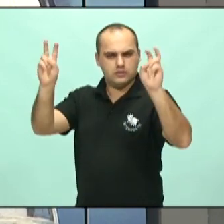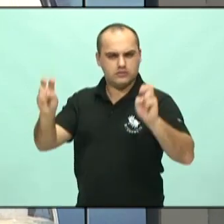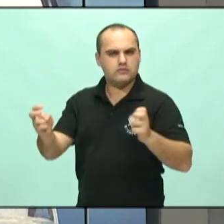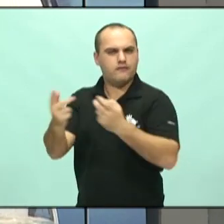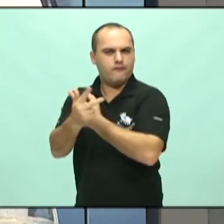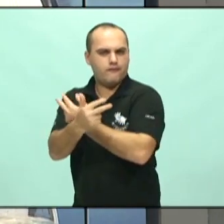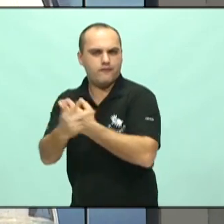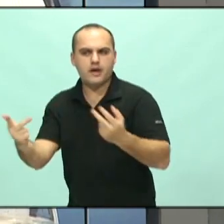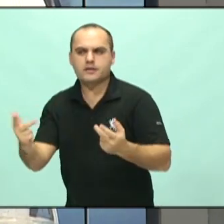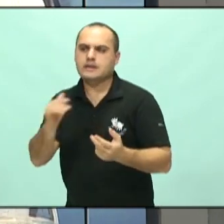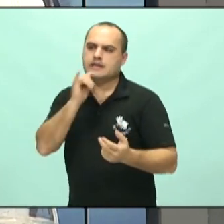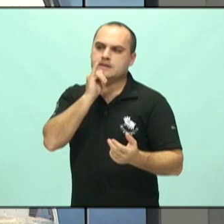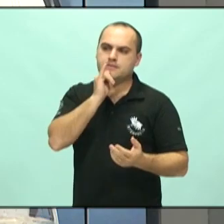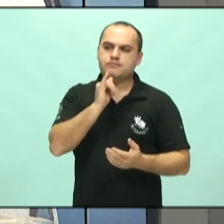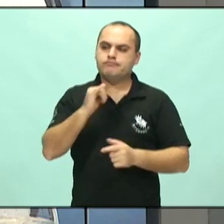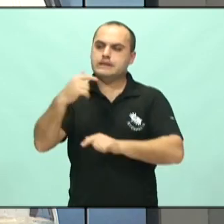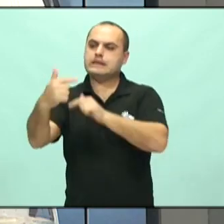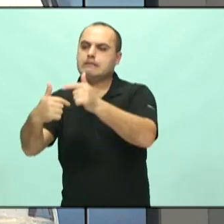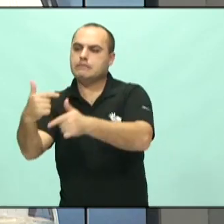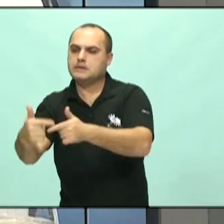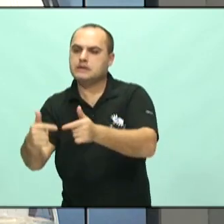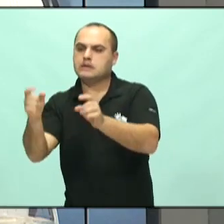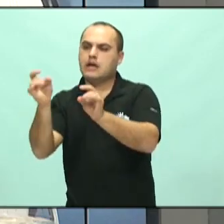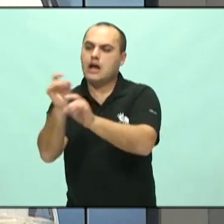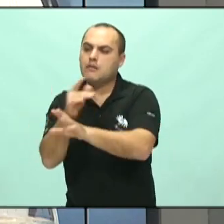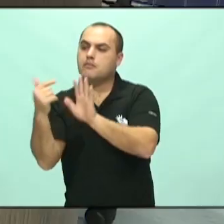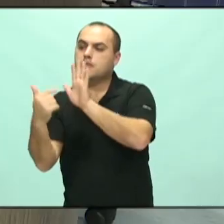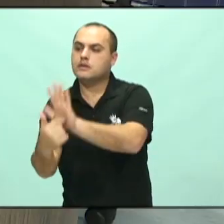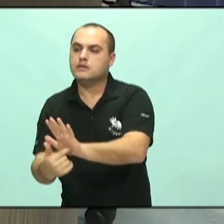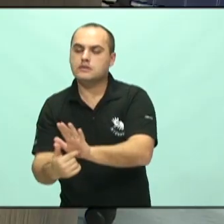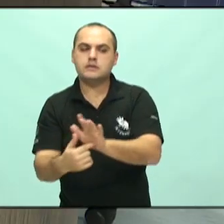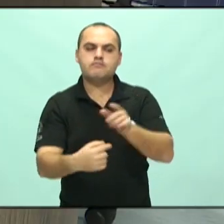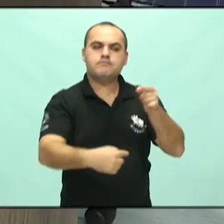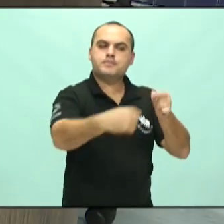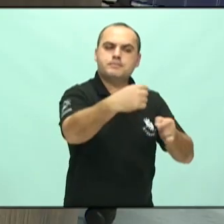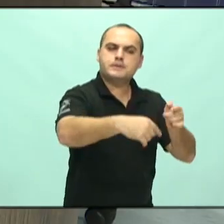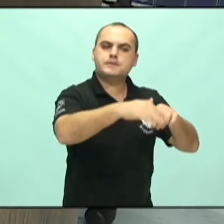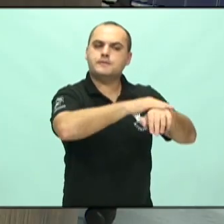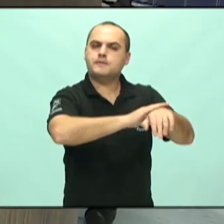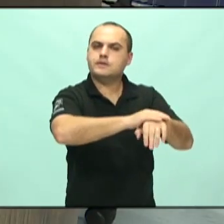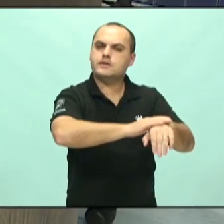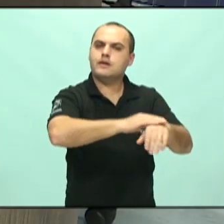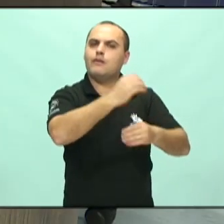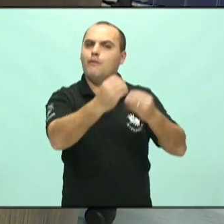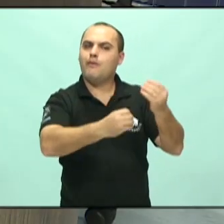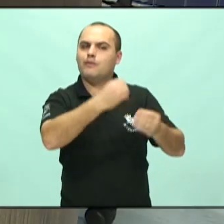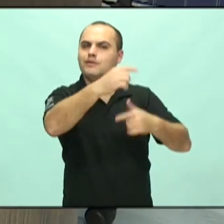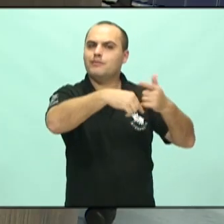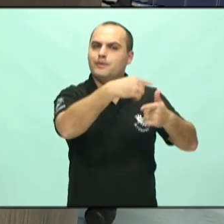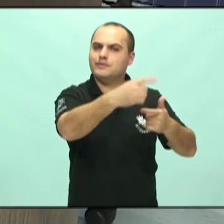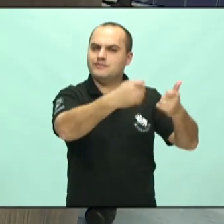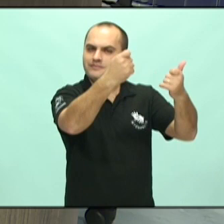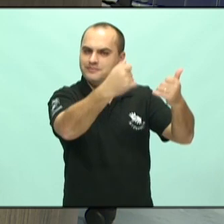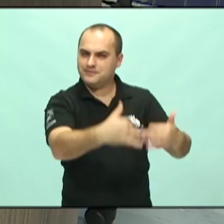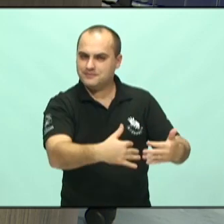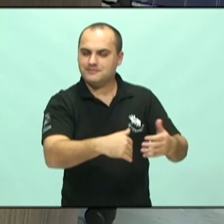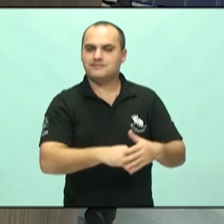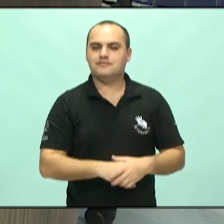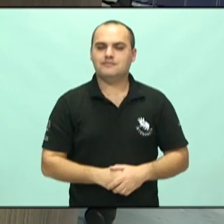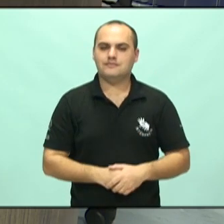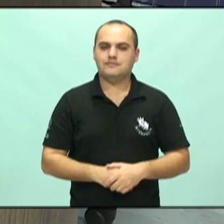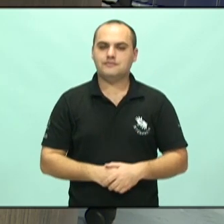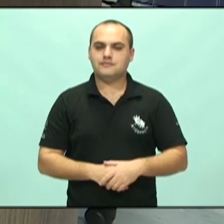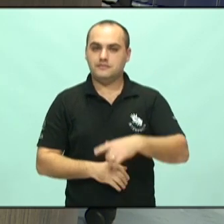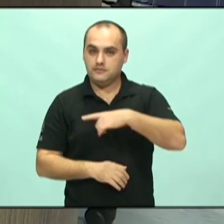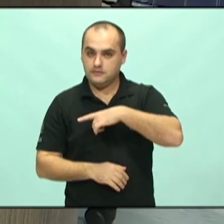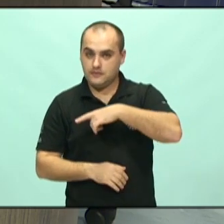que tu discute depois do espetáculo com a plateia aquele material visto, aquela estética, né? E temos o